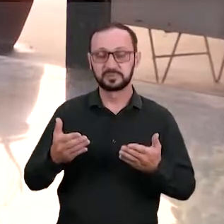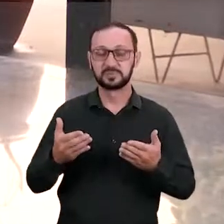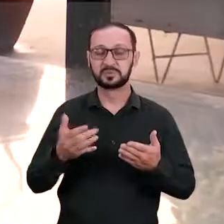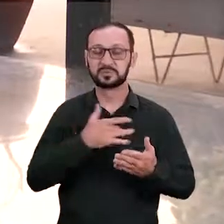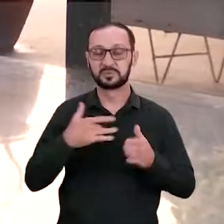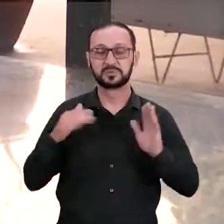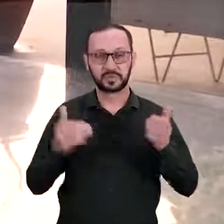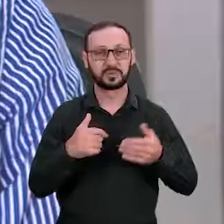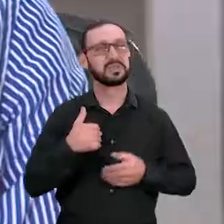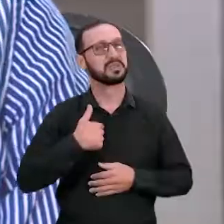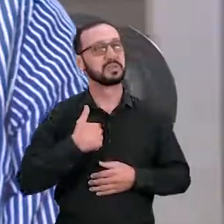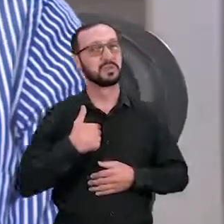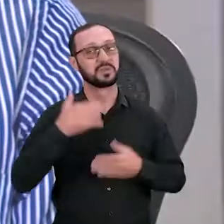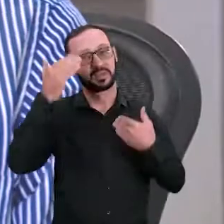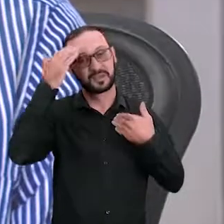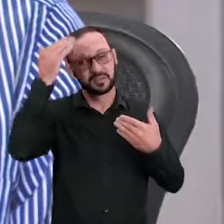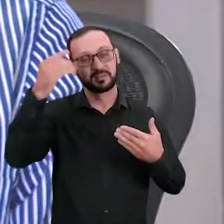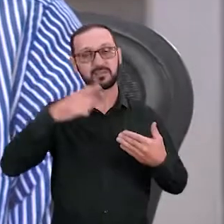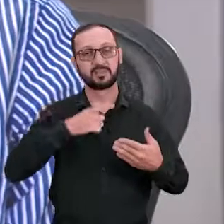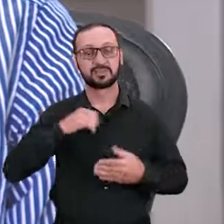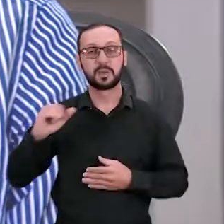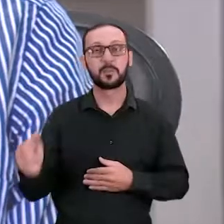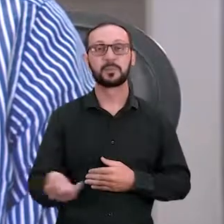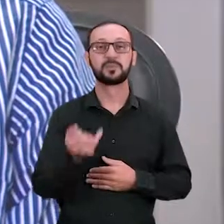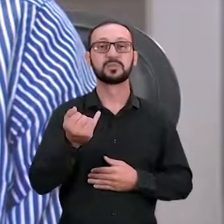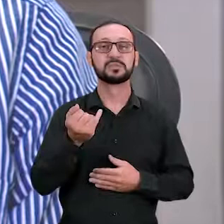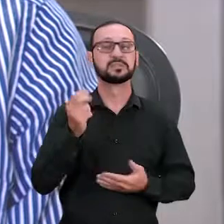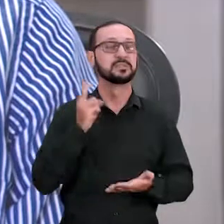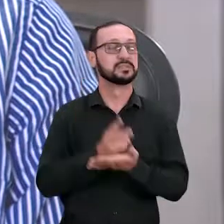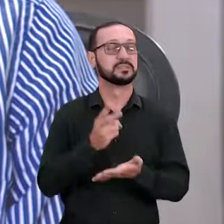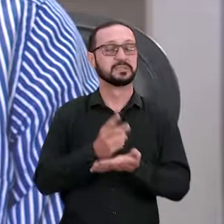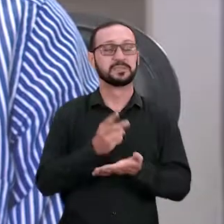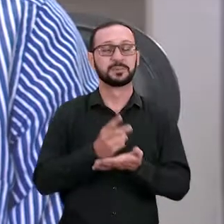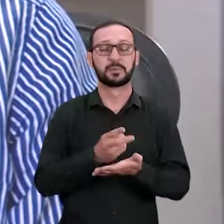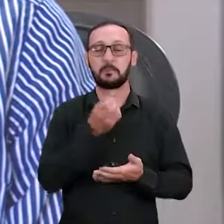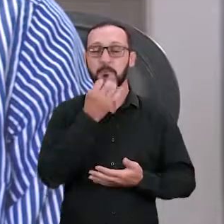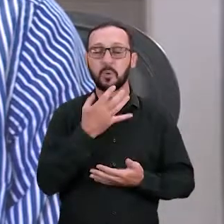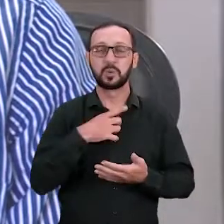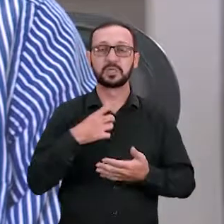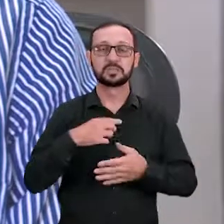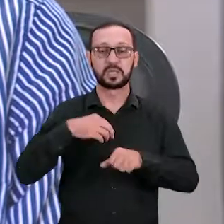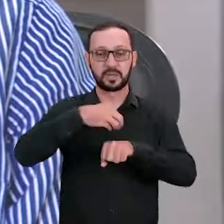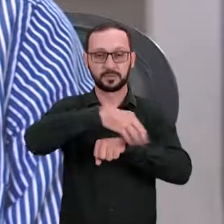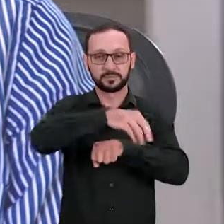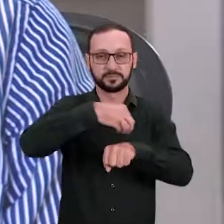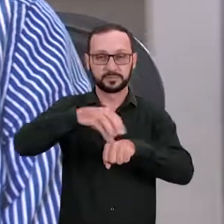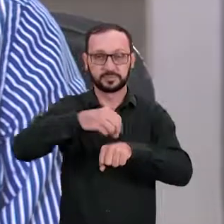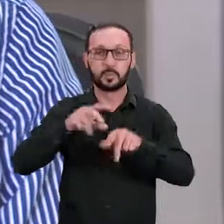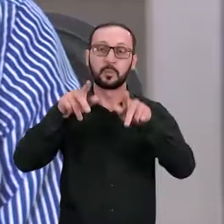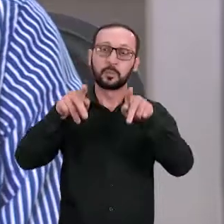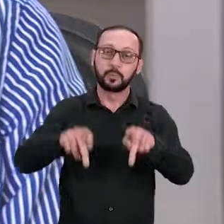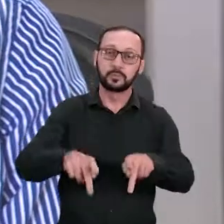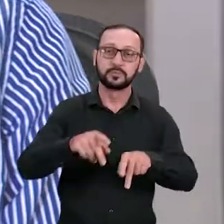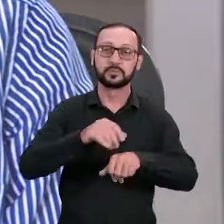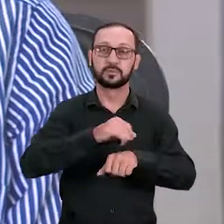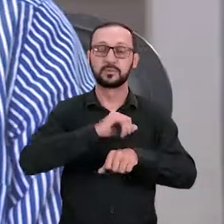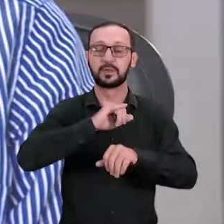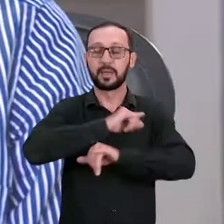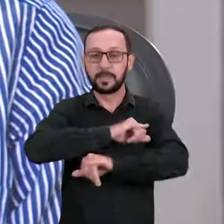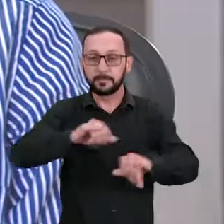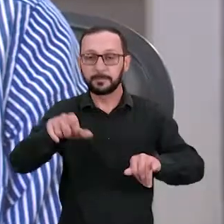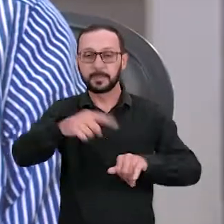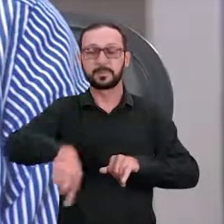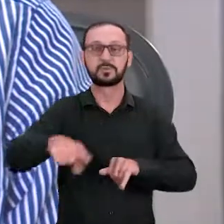Saúde em Foco. Eu que agradeço, tendo em vista que é sempre bom a gente dar informação para a população, dar informação